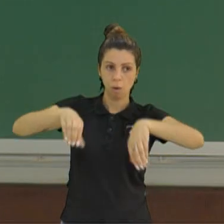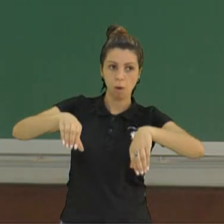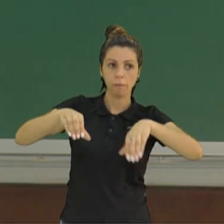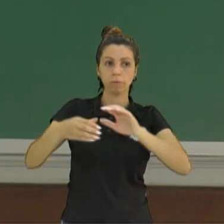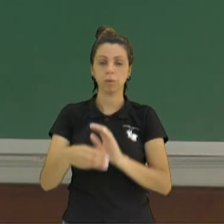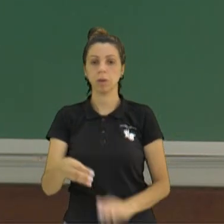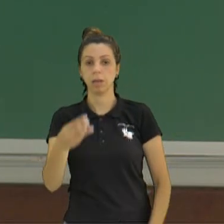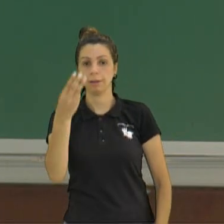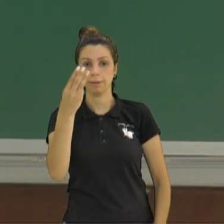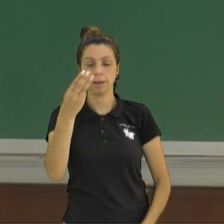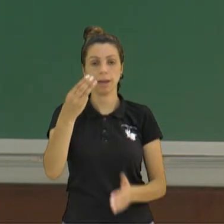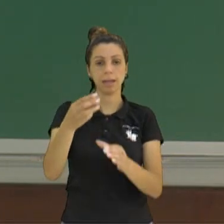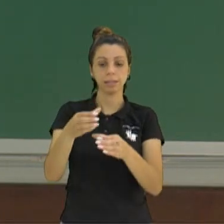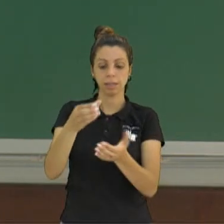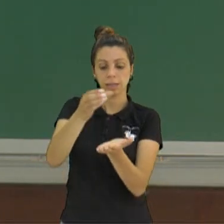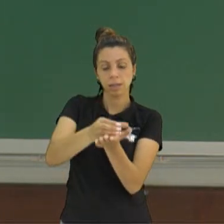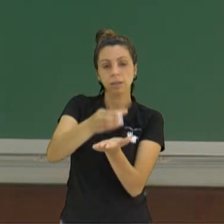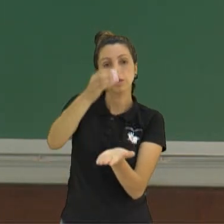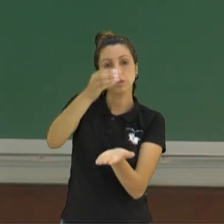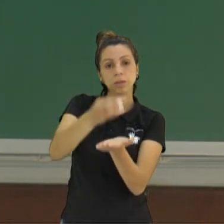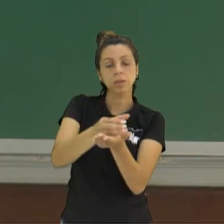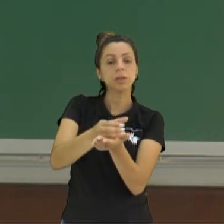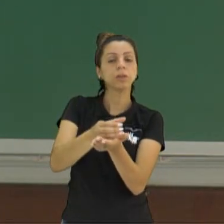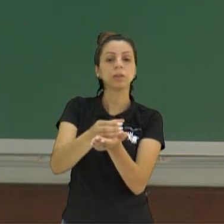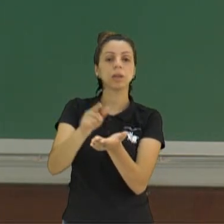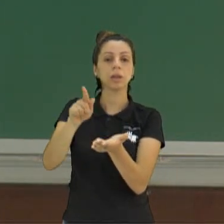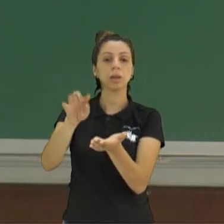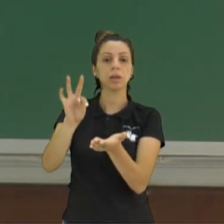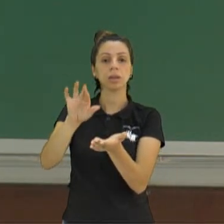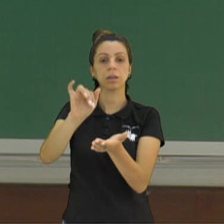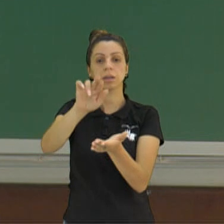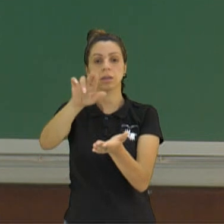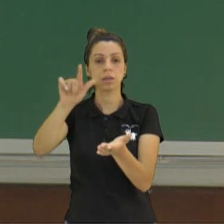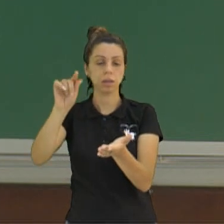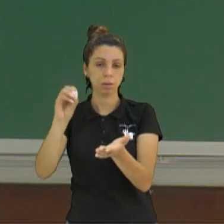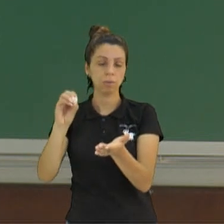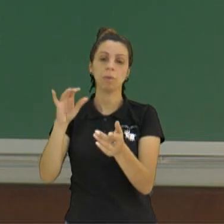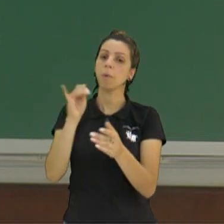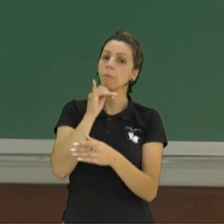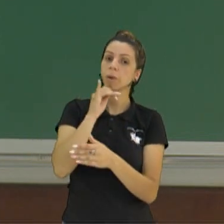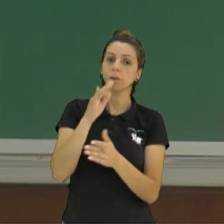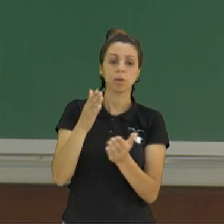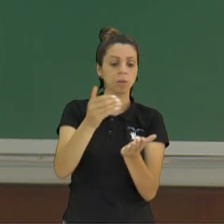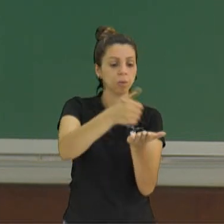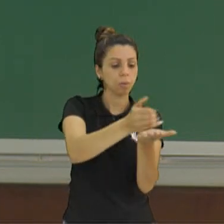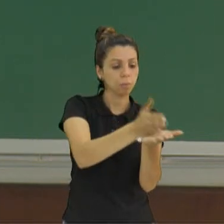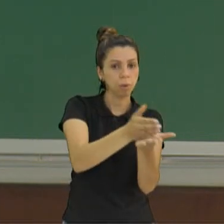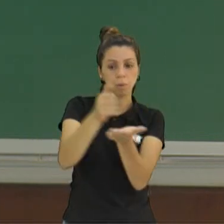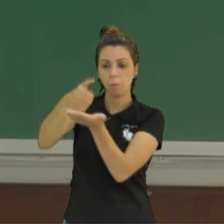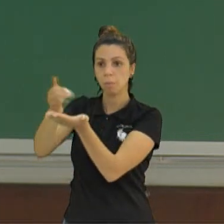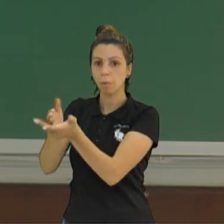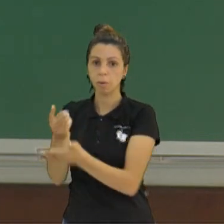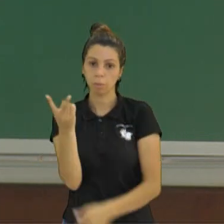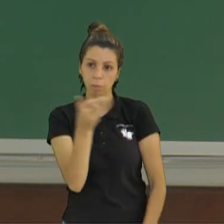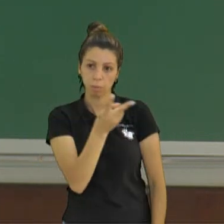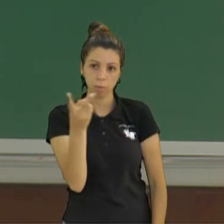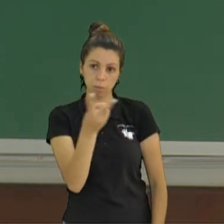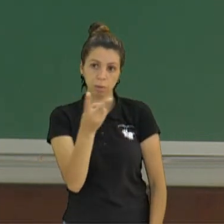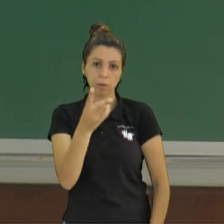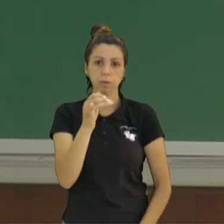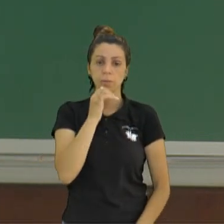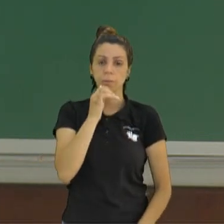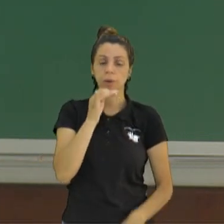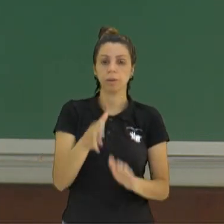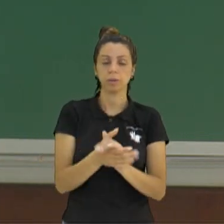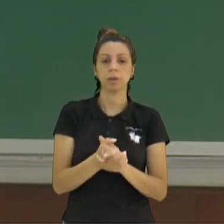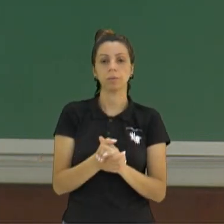E se eu for fazer 2 bolos, do mesmo jeitinho? O que vai acontecer com a quantidade de ovos? A quantidade de ovos vai dobrar, a quantidade